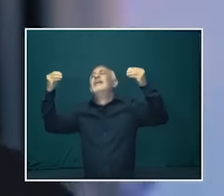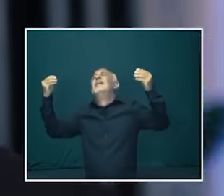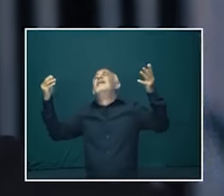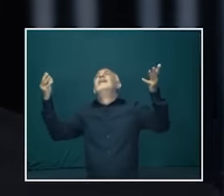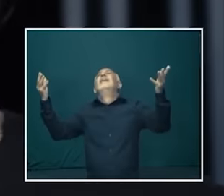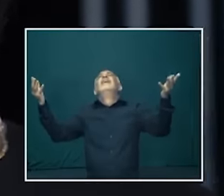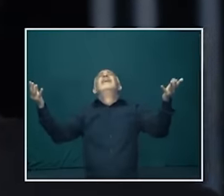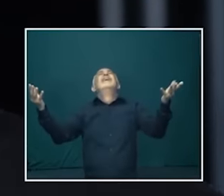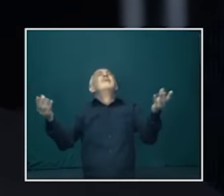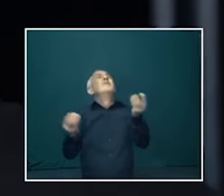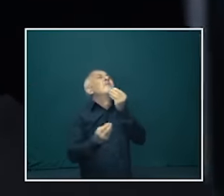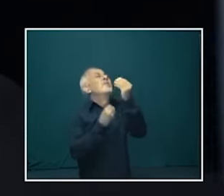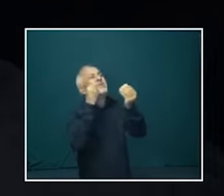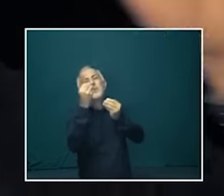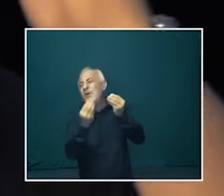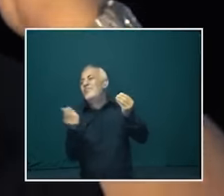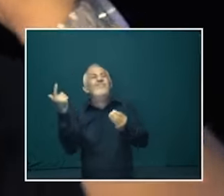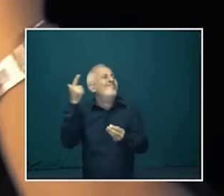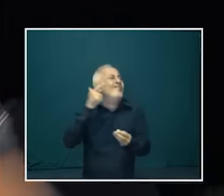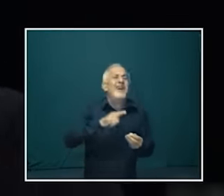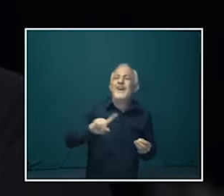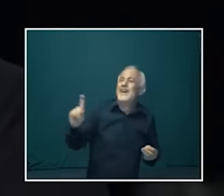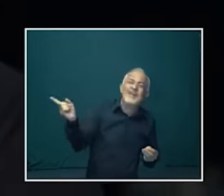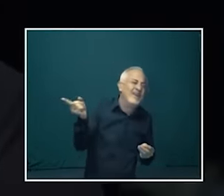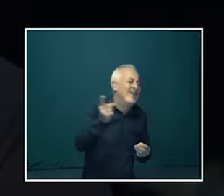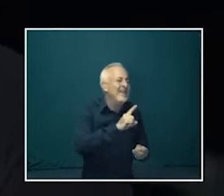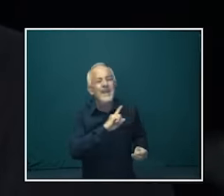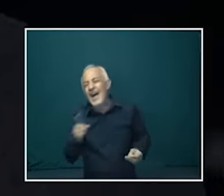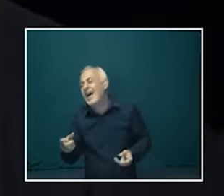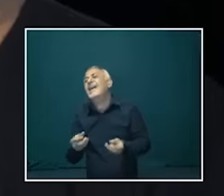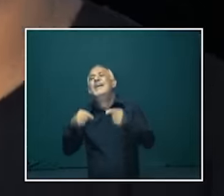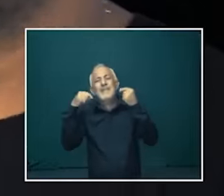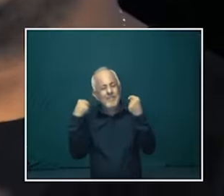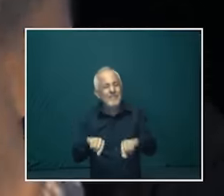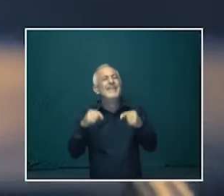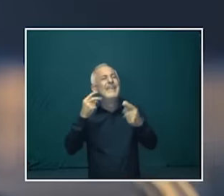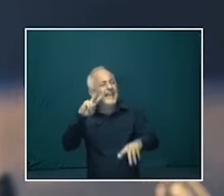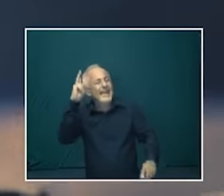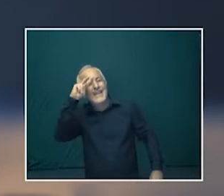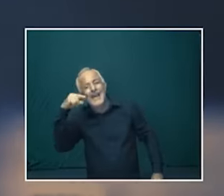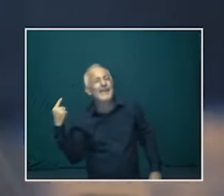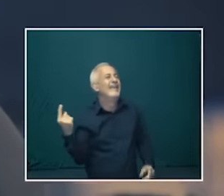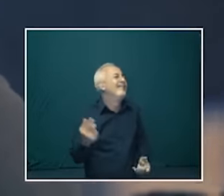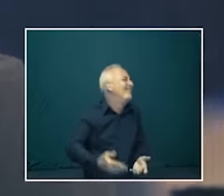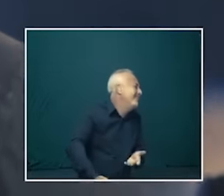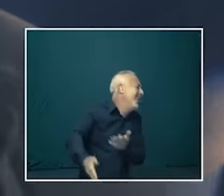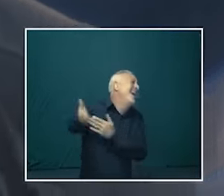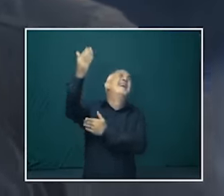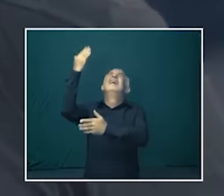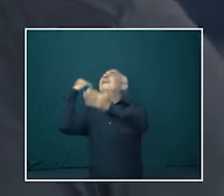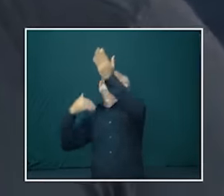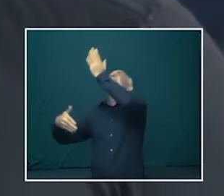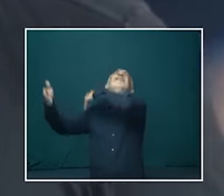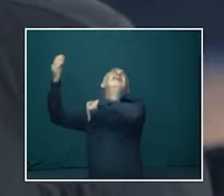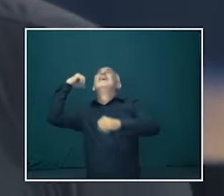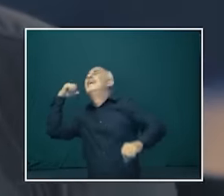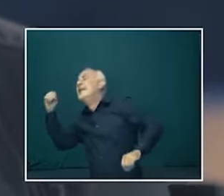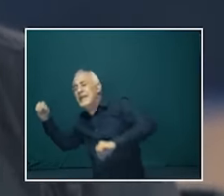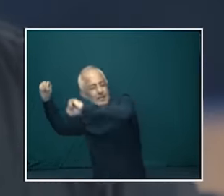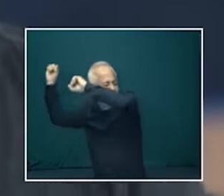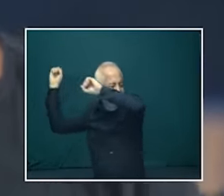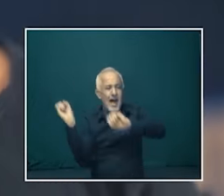e nessa fraqueza ter força pra fazer com que essa nossa história não passe de passado e